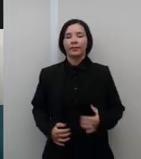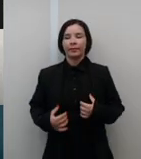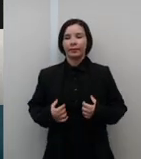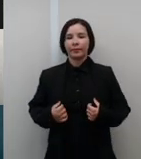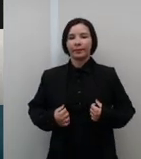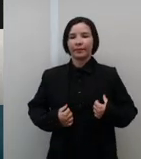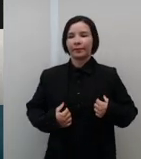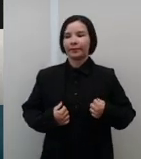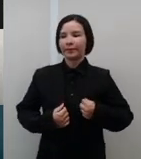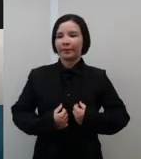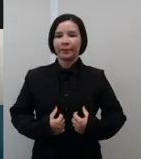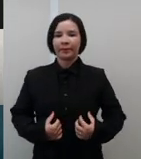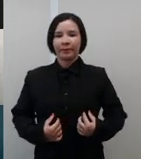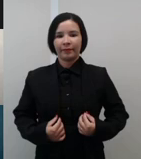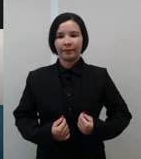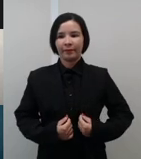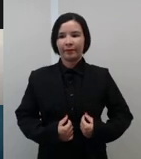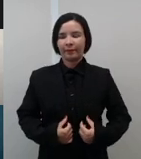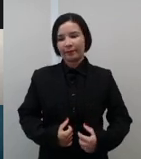enrolando. Está enrolada, mas não tem problema.